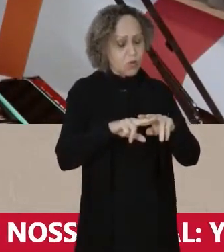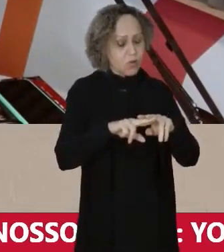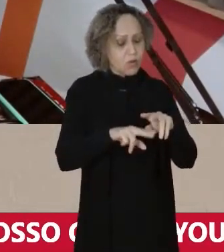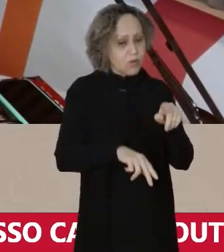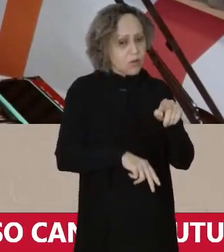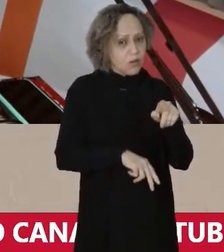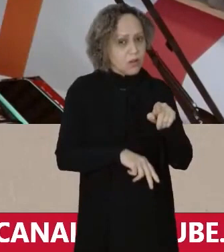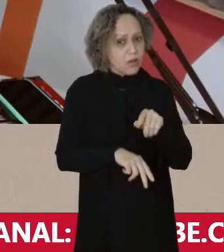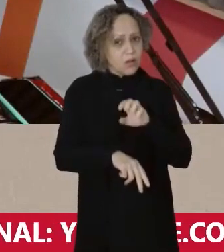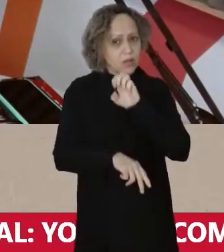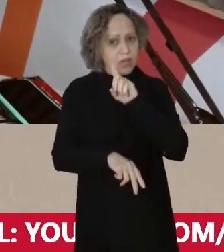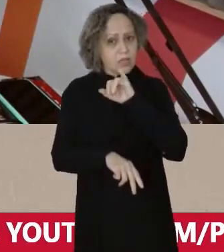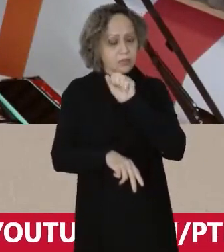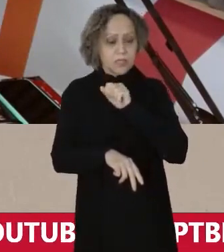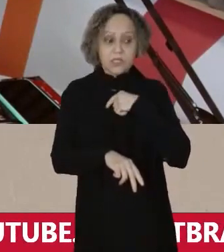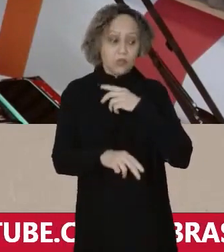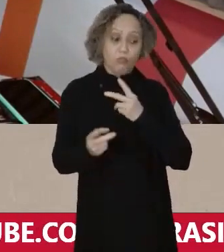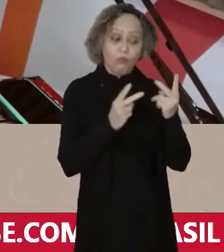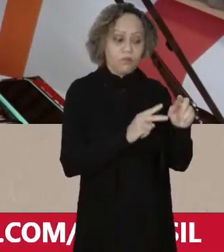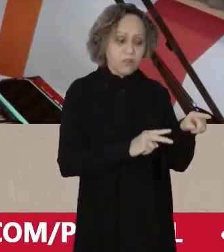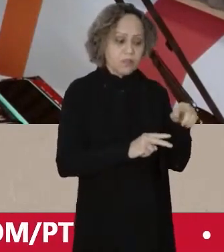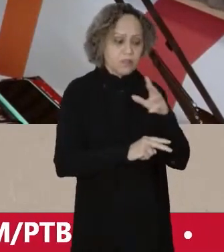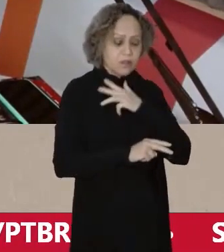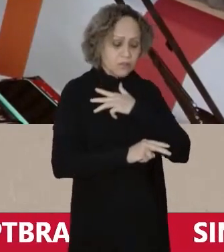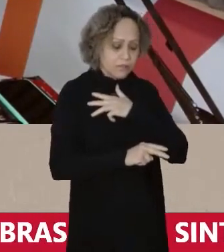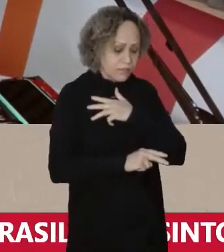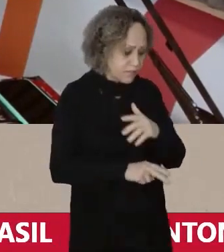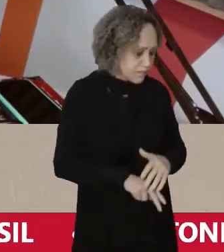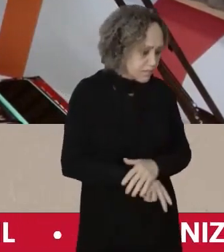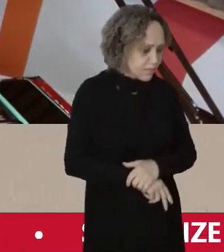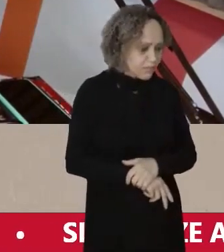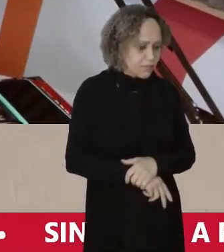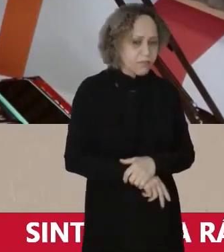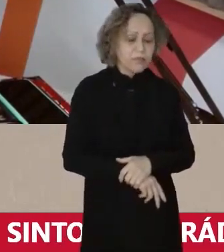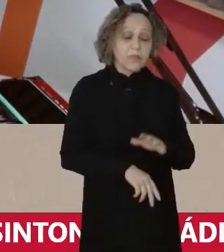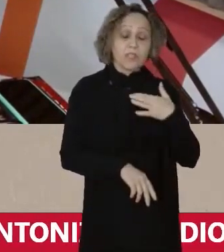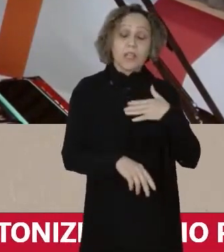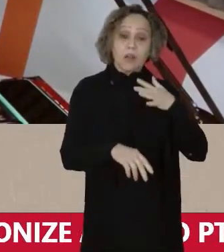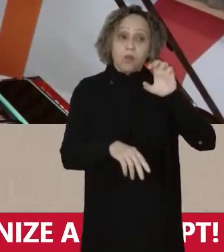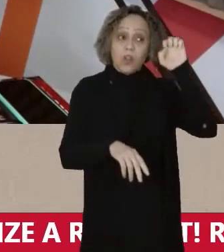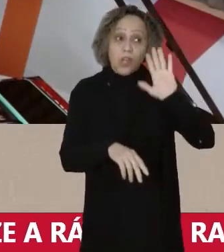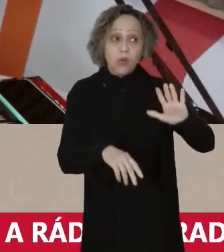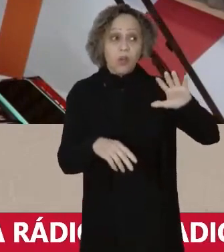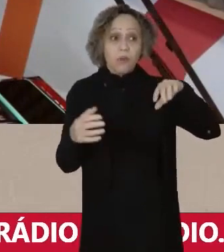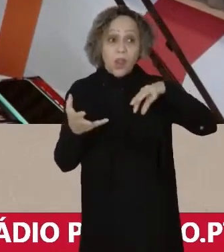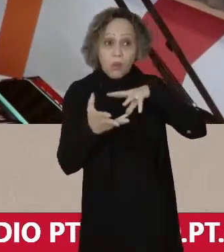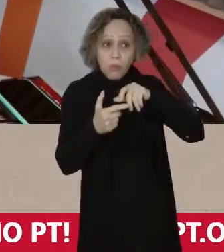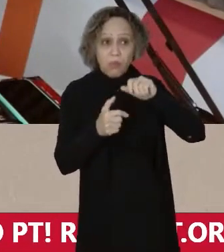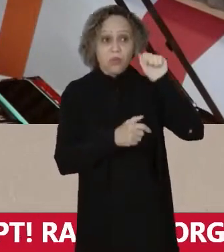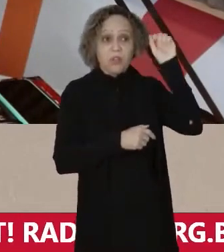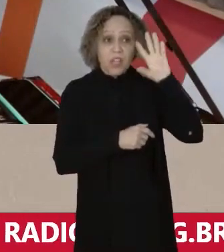agora. Pelo respeito que o presidente Lula tem na Europa, na África, no mundo. E o povo da Igreja Universal,